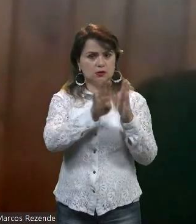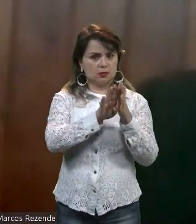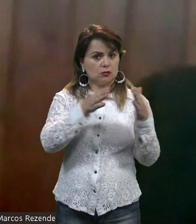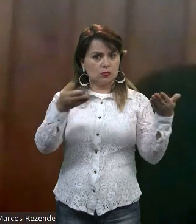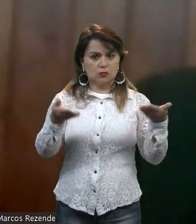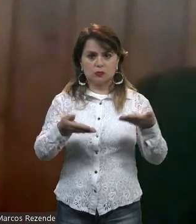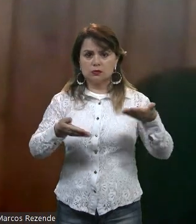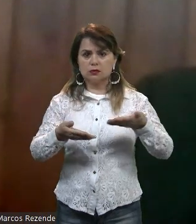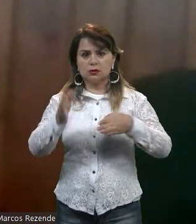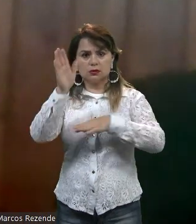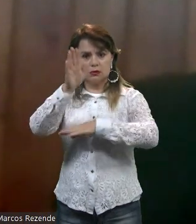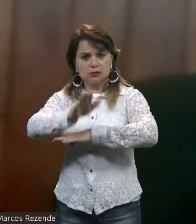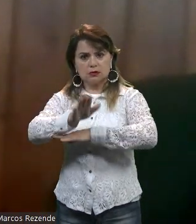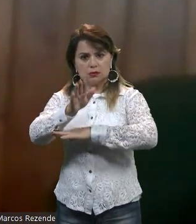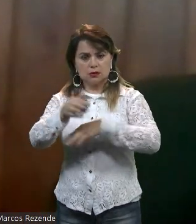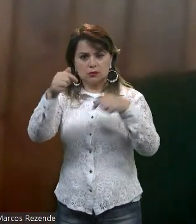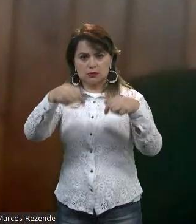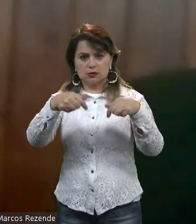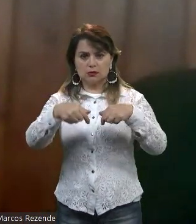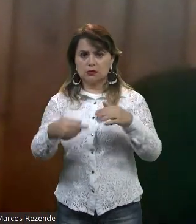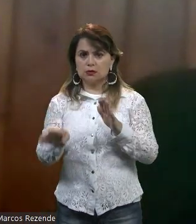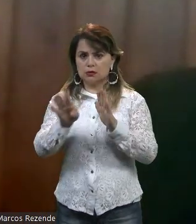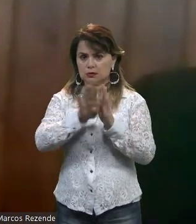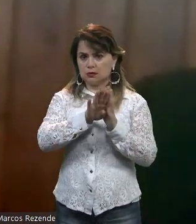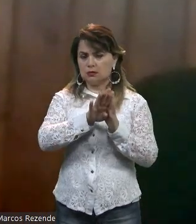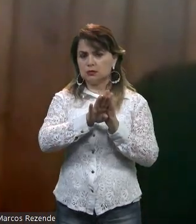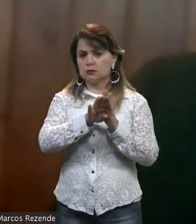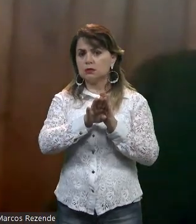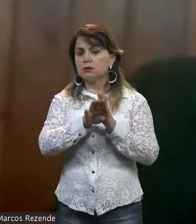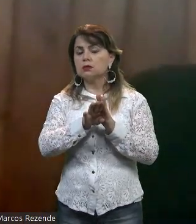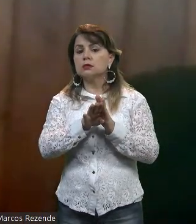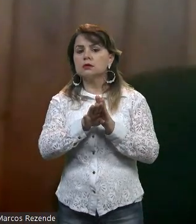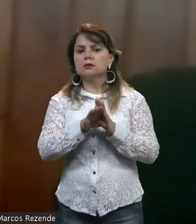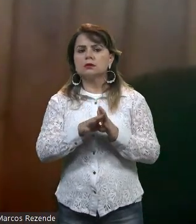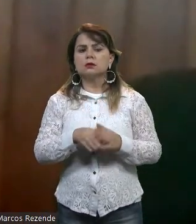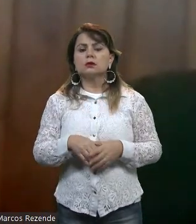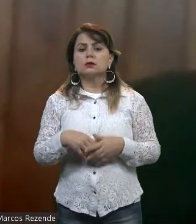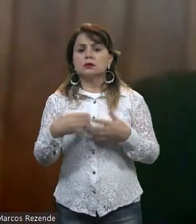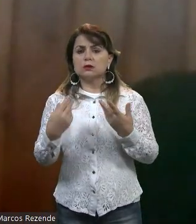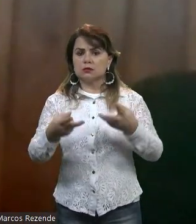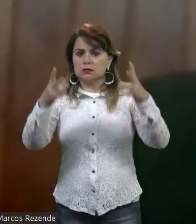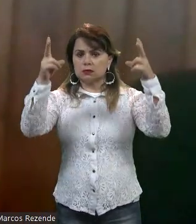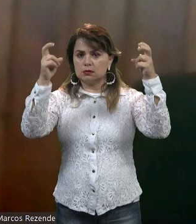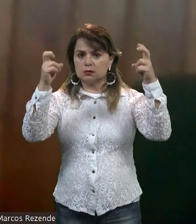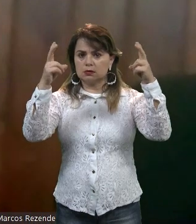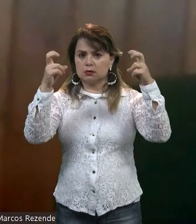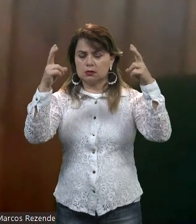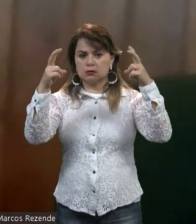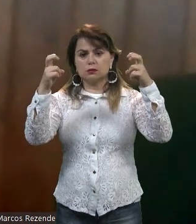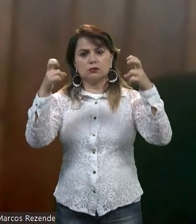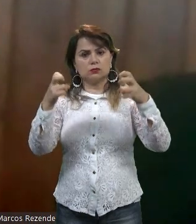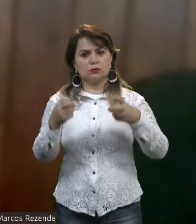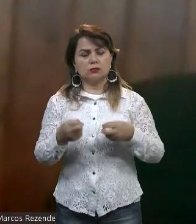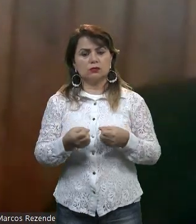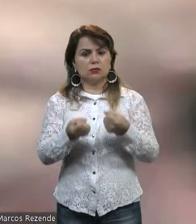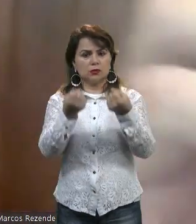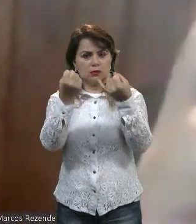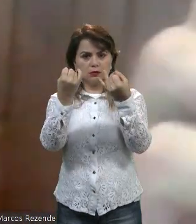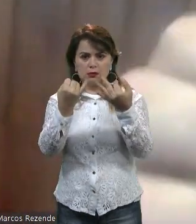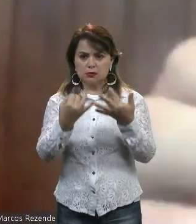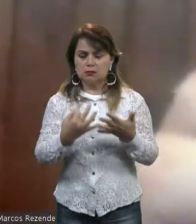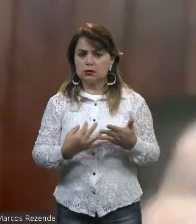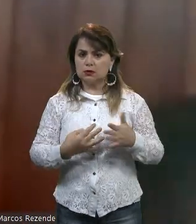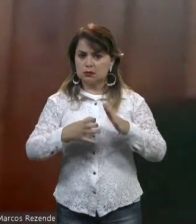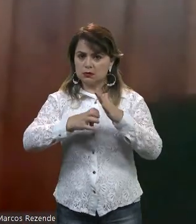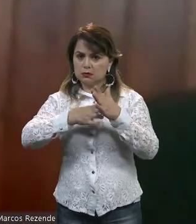casa, dentro desse sob esse aspecto que eu estou elencando na